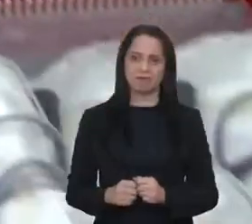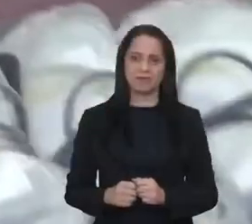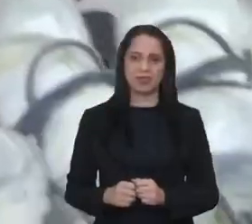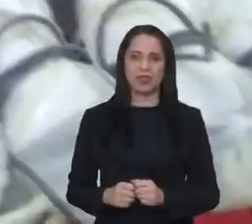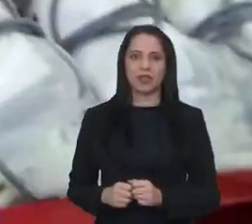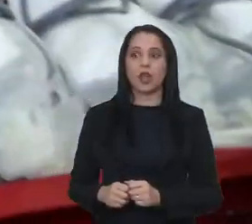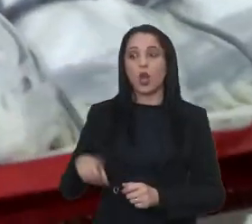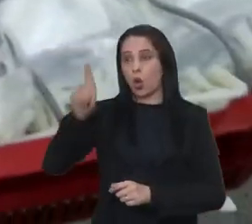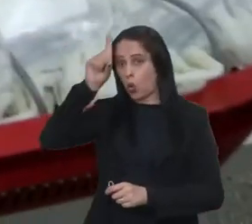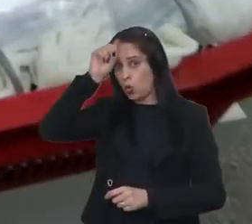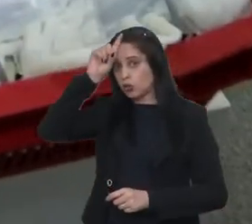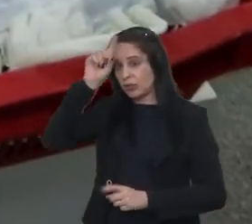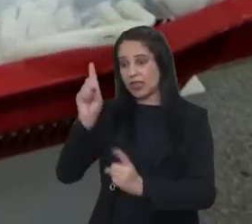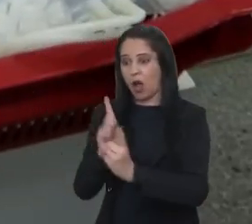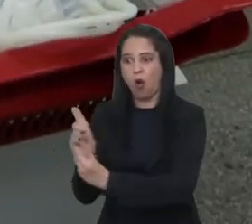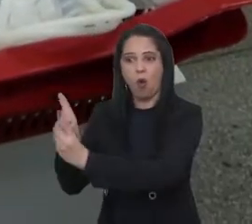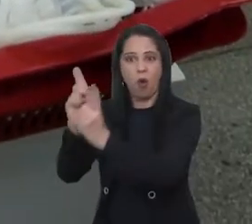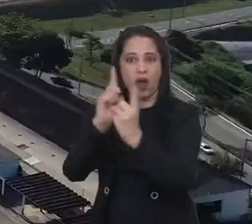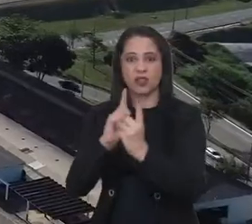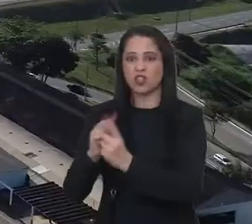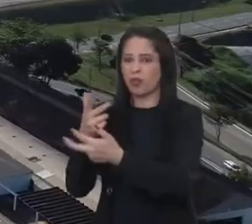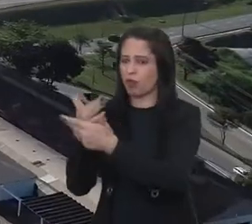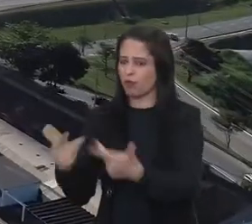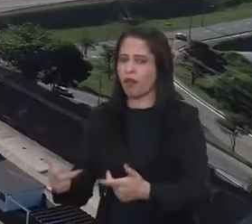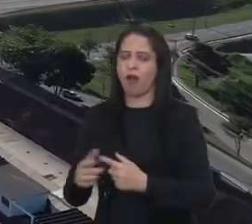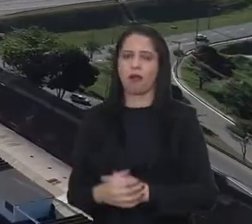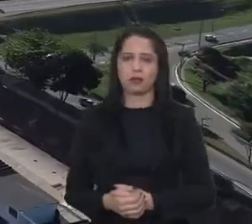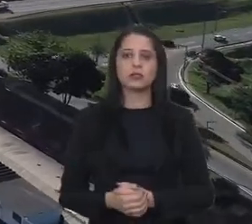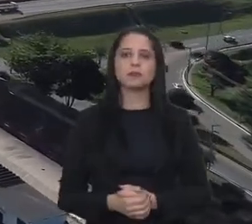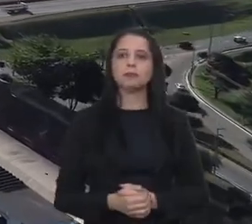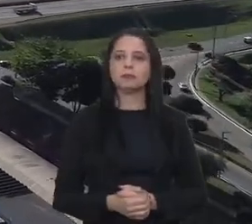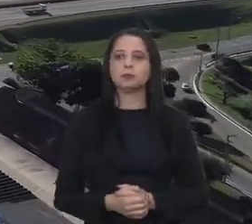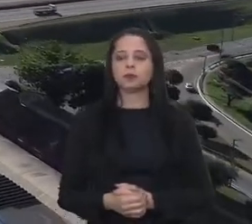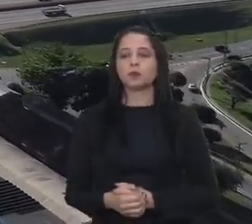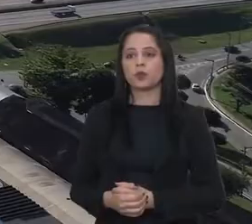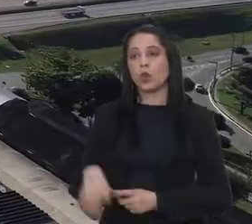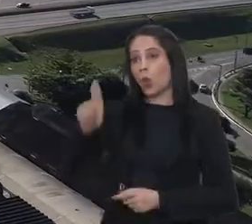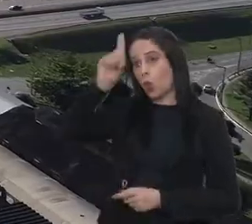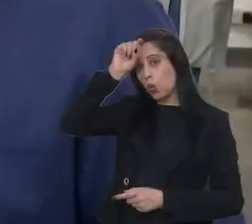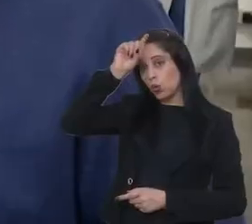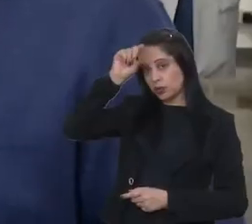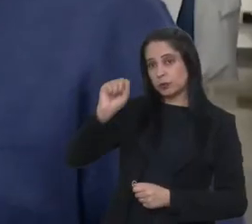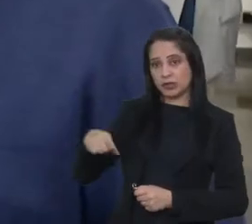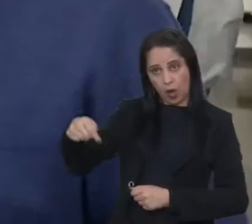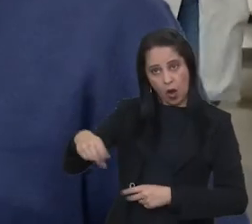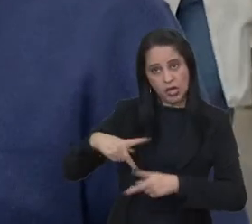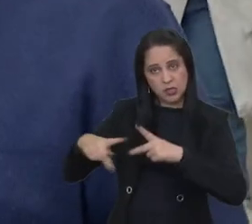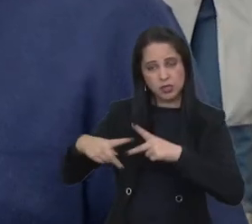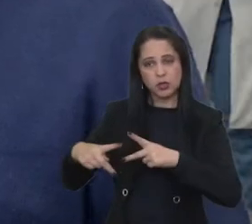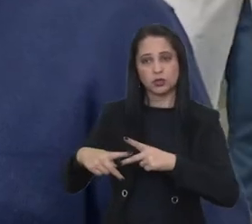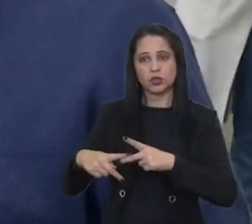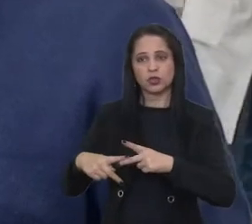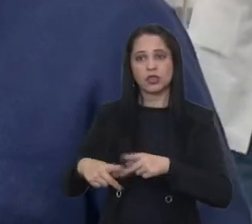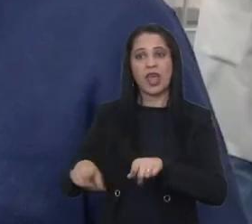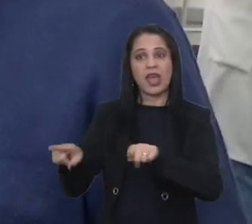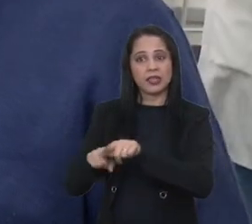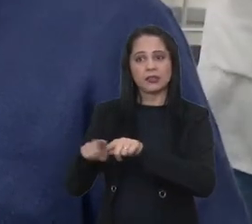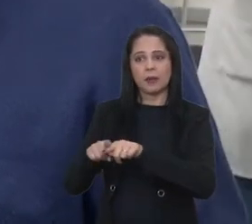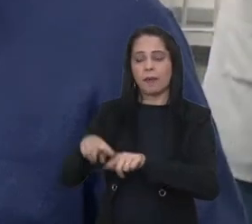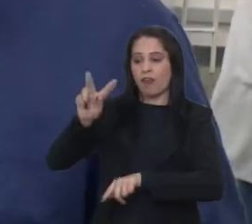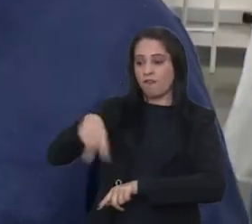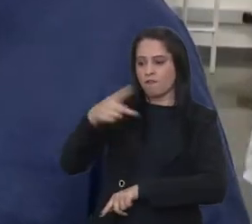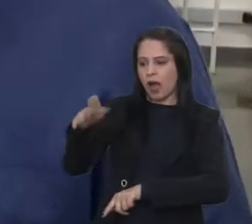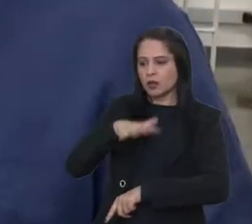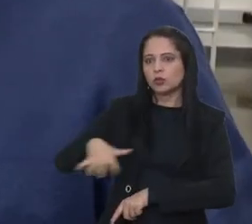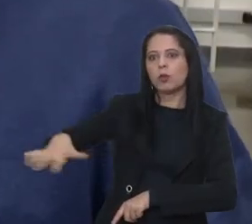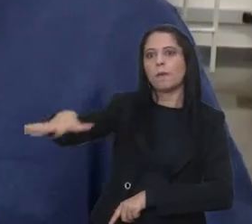sangue uma ajuda e tanto para o banco de sangue que atende vários municípios do Vale do Paraíba por um serviço Ele atende aos principais hospitais